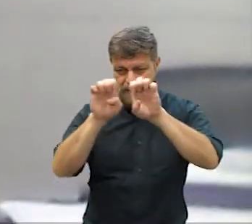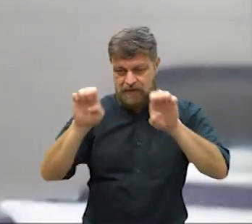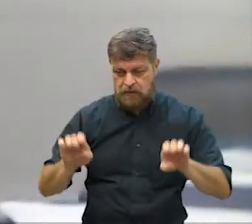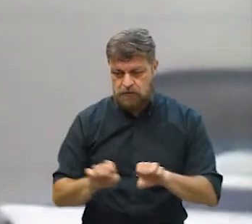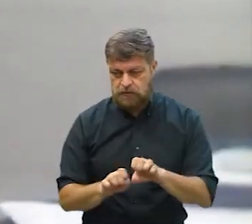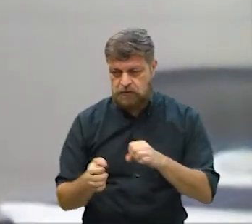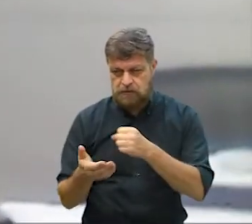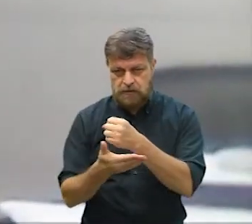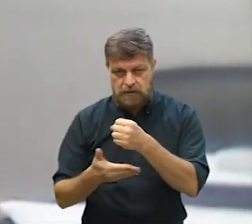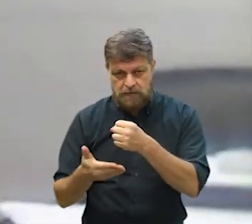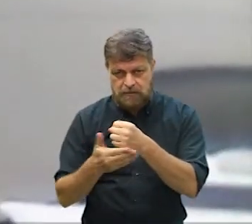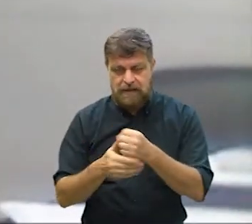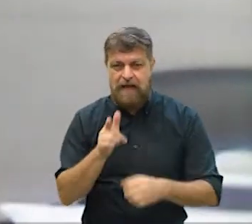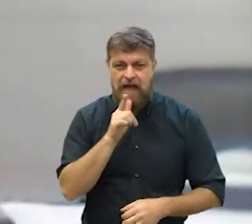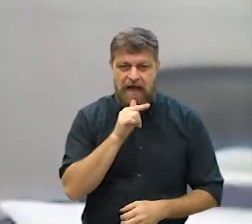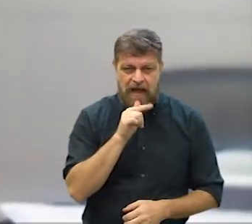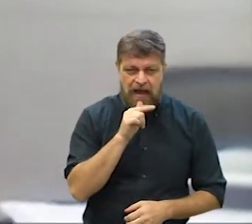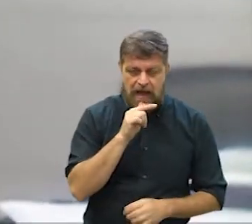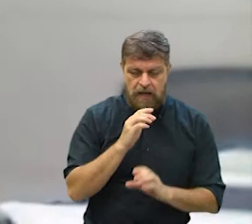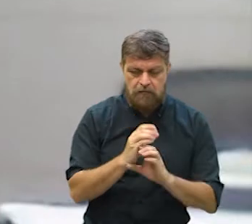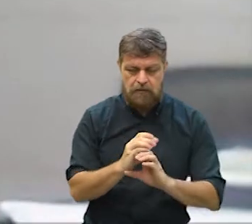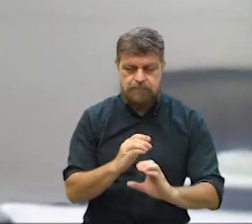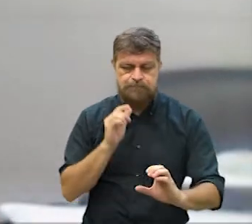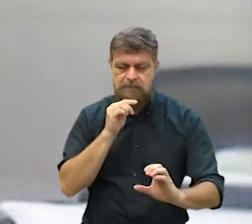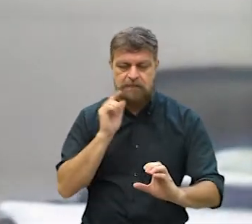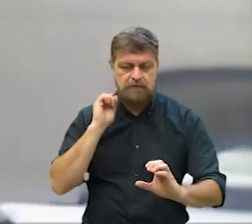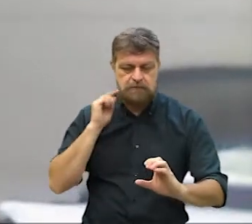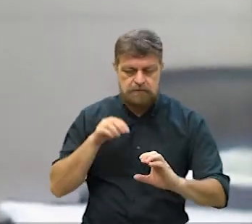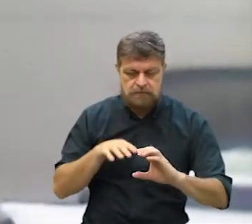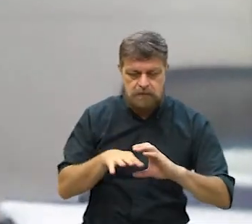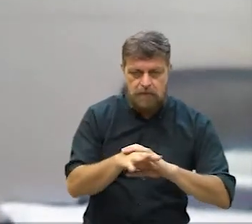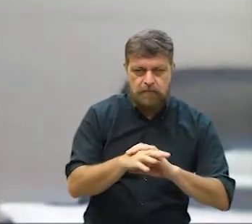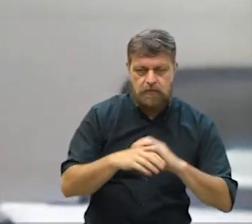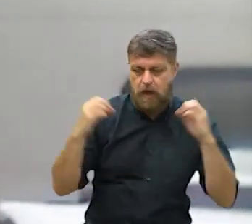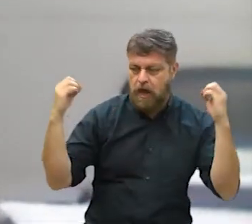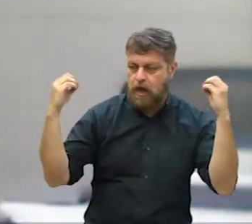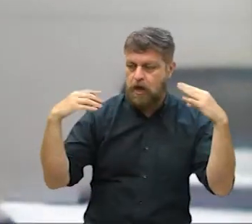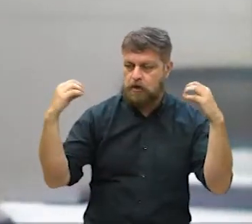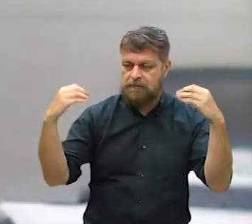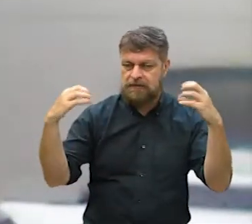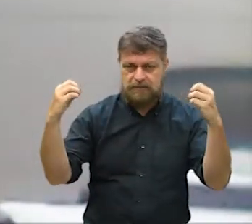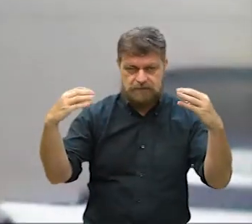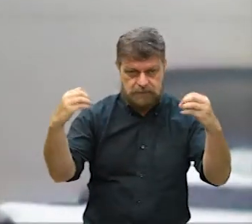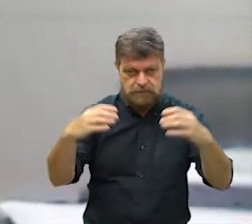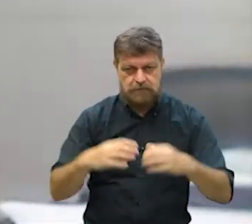infraestrutura, rede de água, rede de esgoto, né? Iluminação,